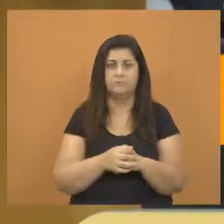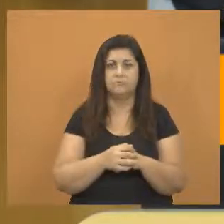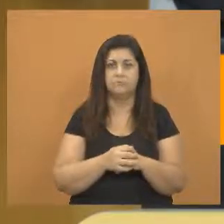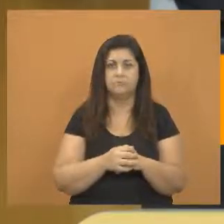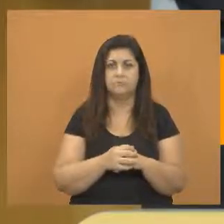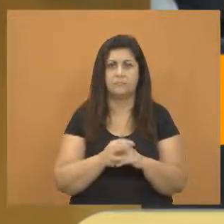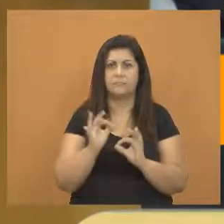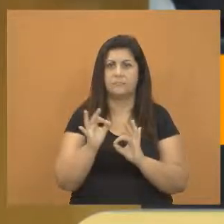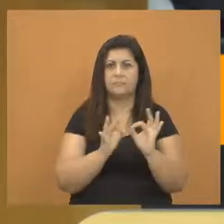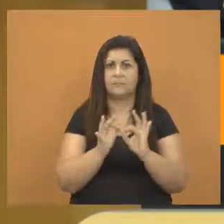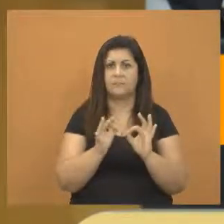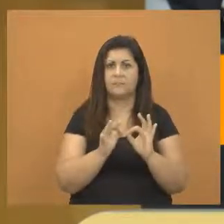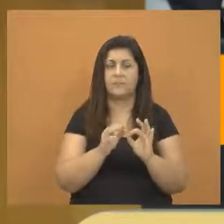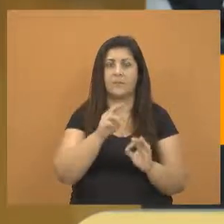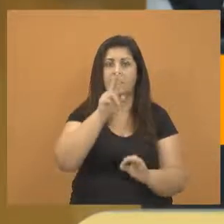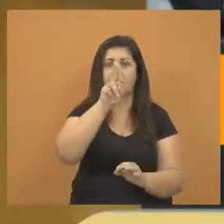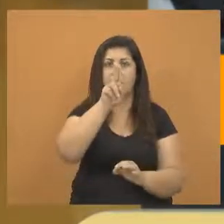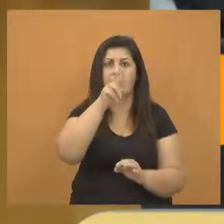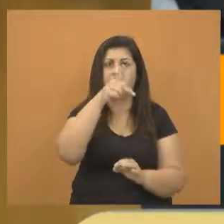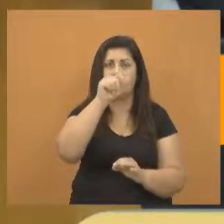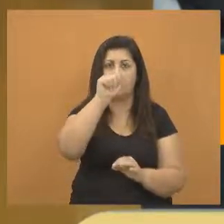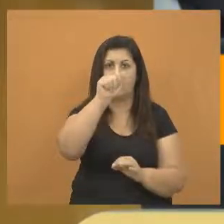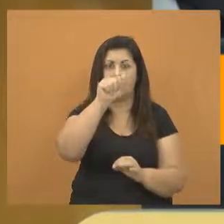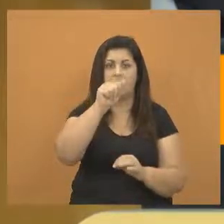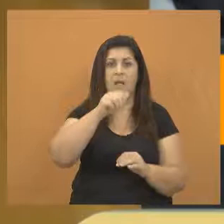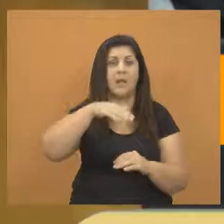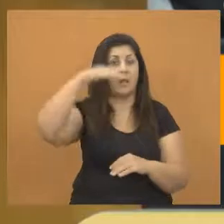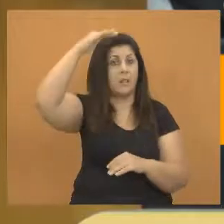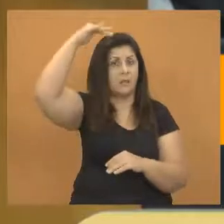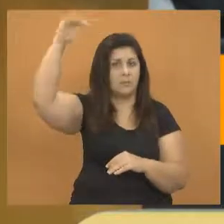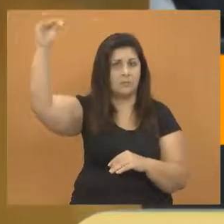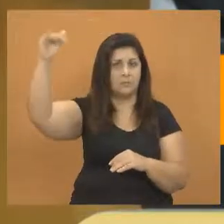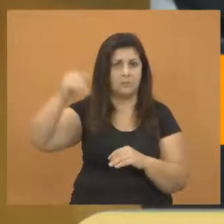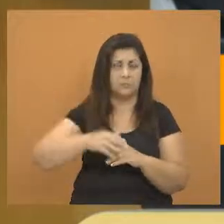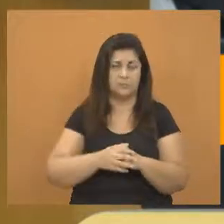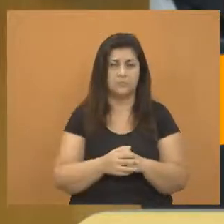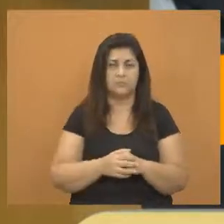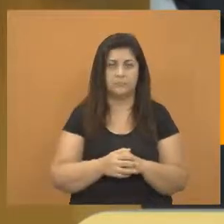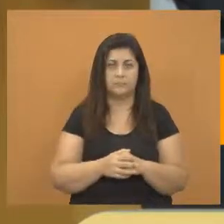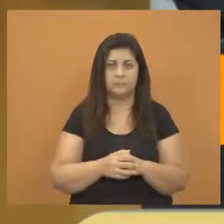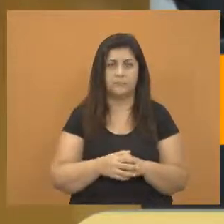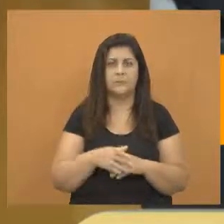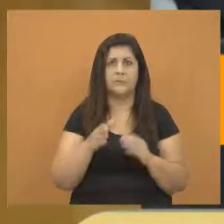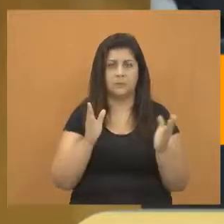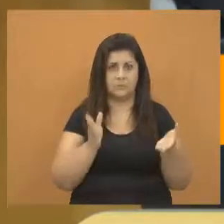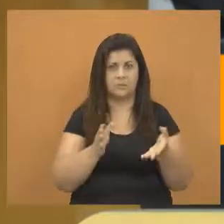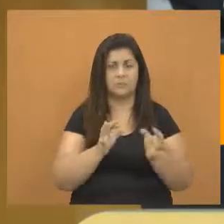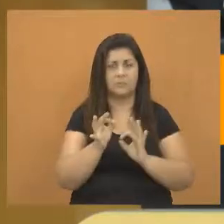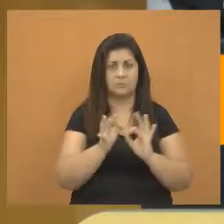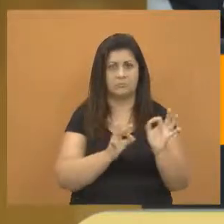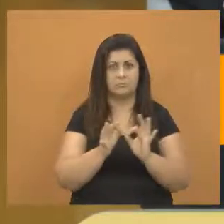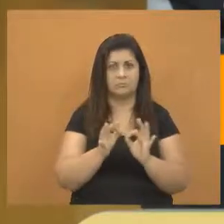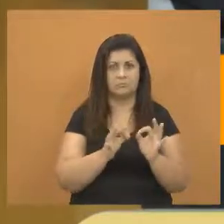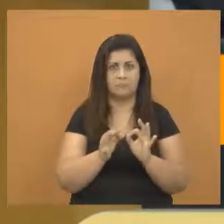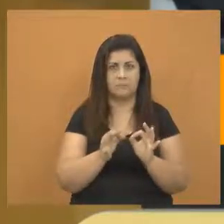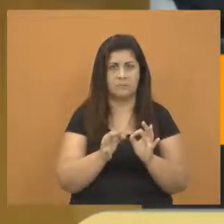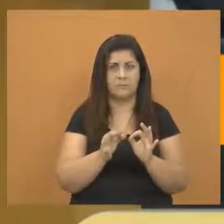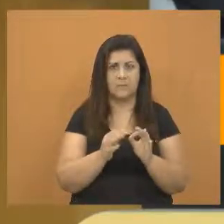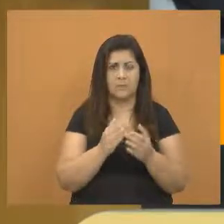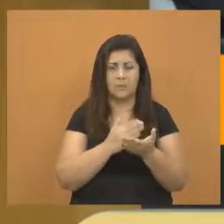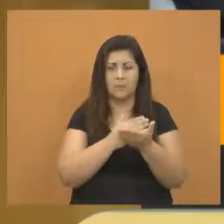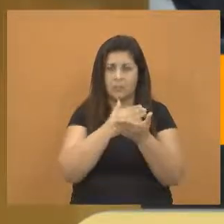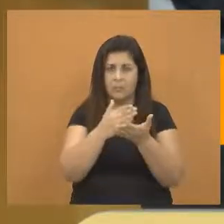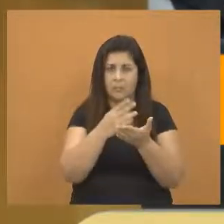de construção do UPA adulto, Dr. Telmo. Já está agendado aí para a primeira quinzena